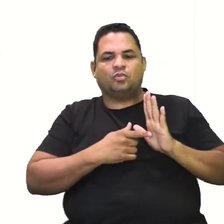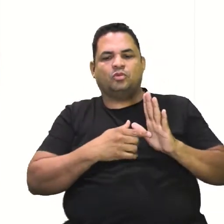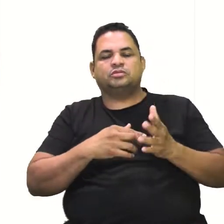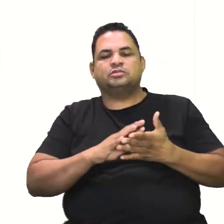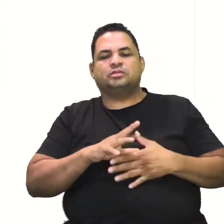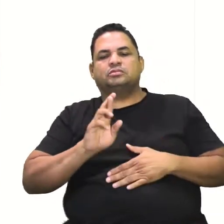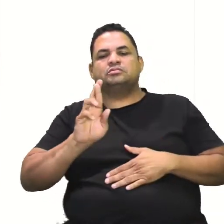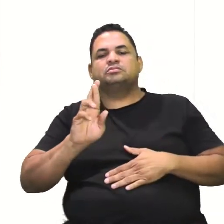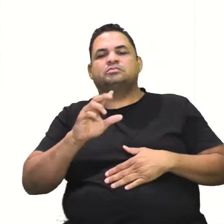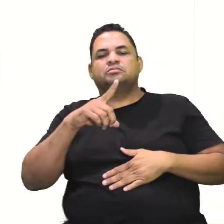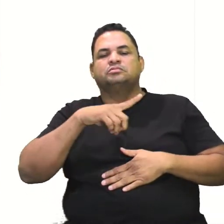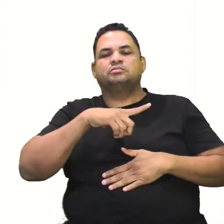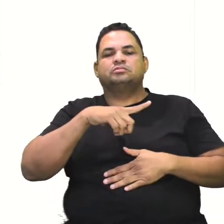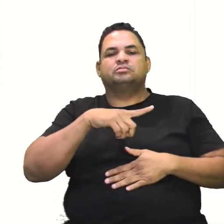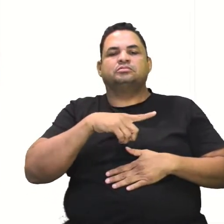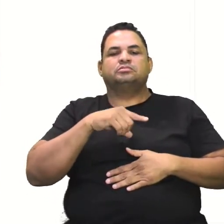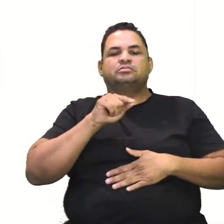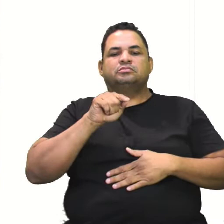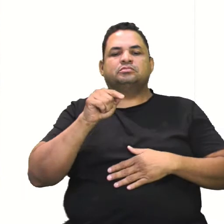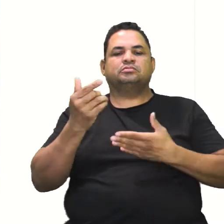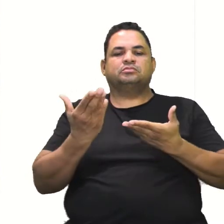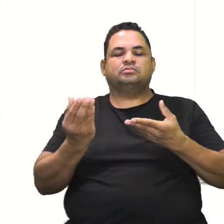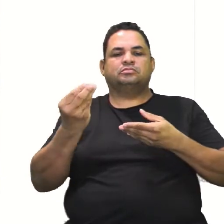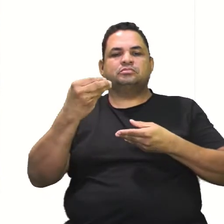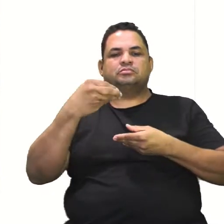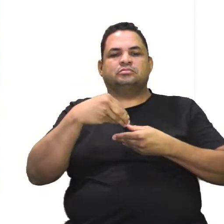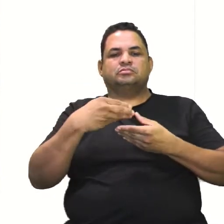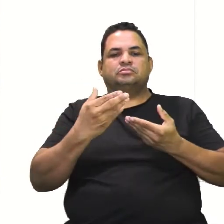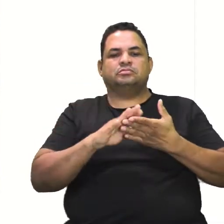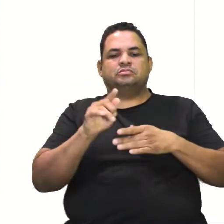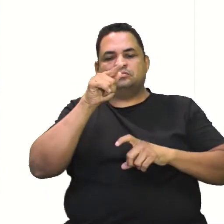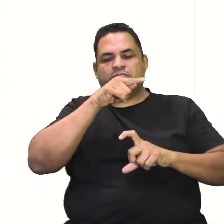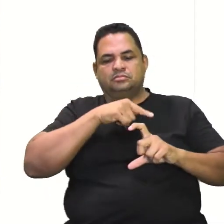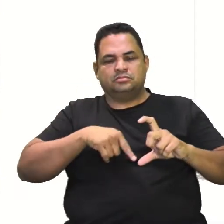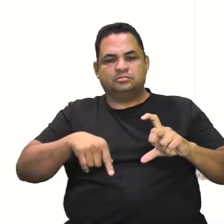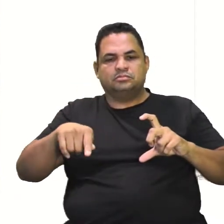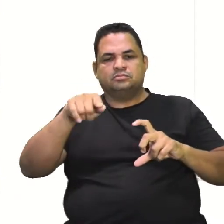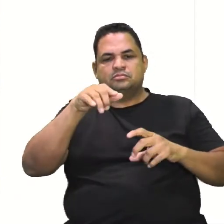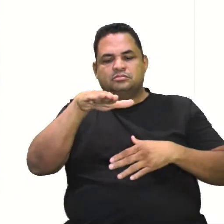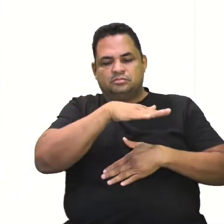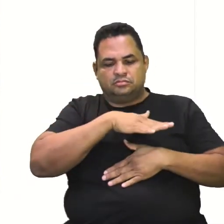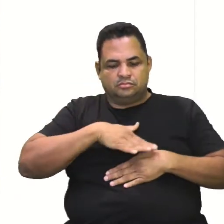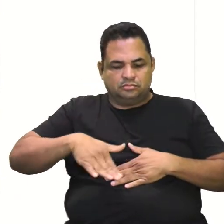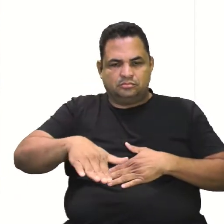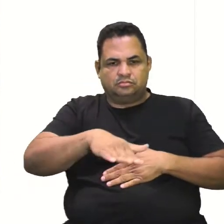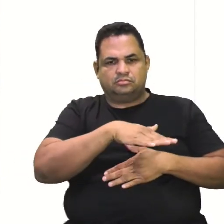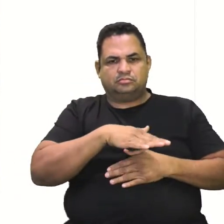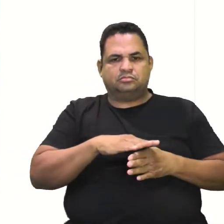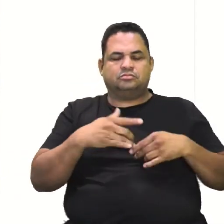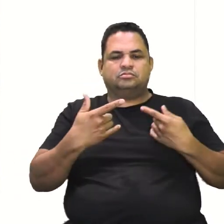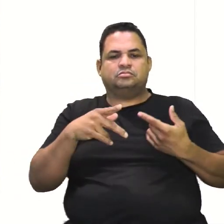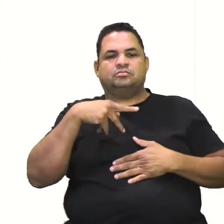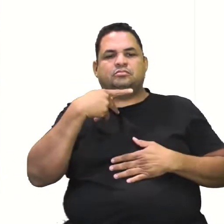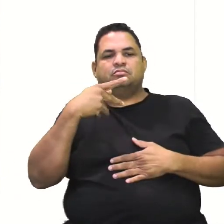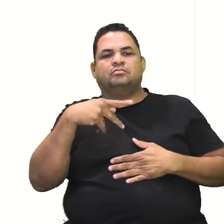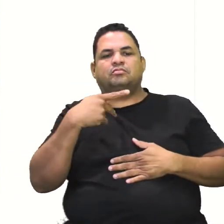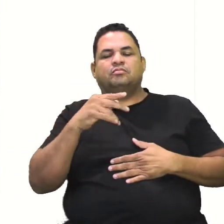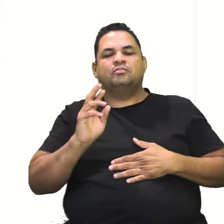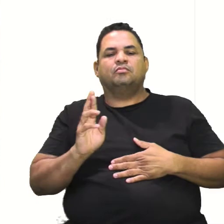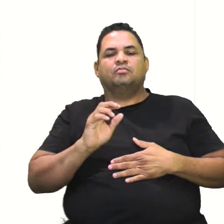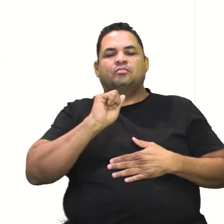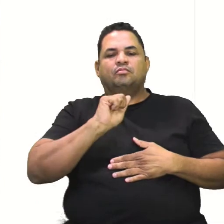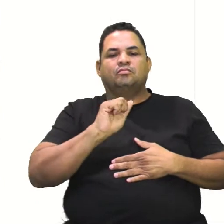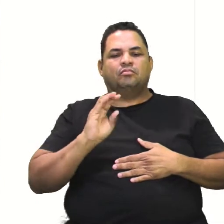raio, fala que tem pontos que pertencem a esse contorno, a essa, né, circunferência em si. Fala quem é